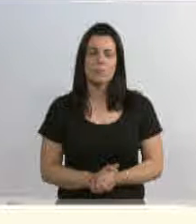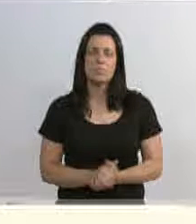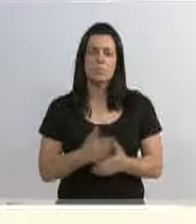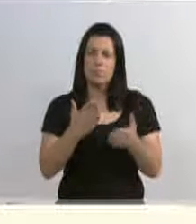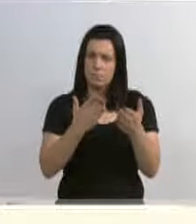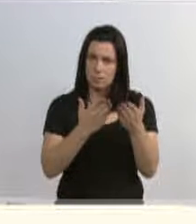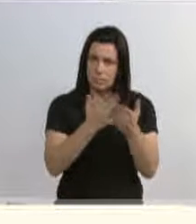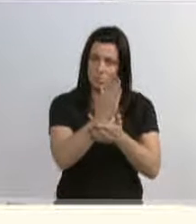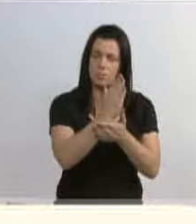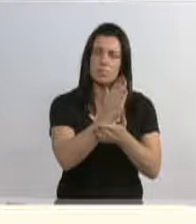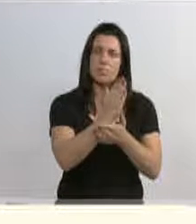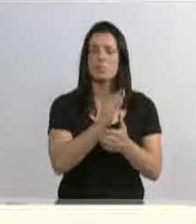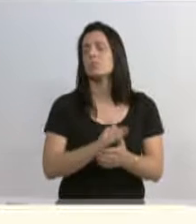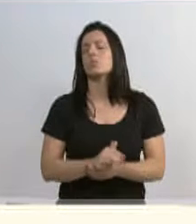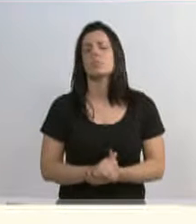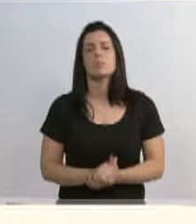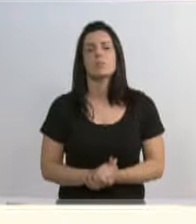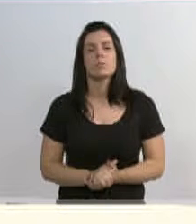Aprovado.